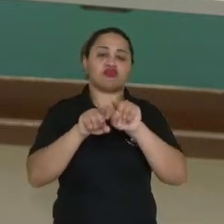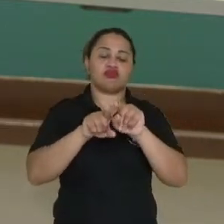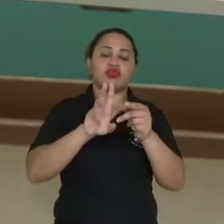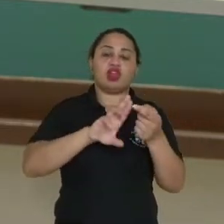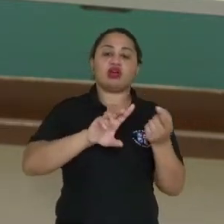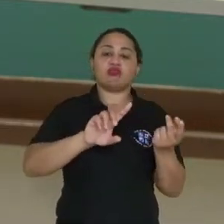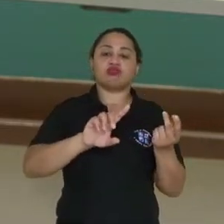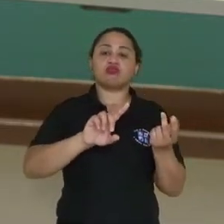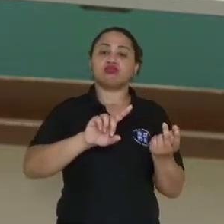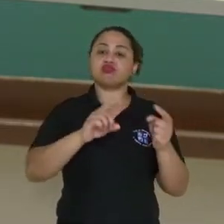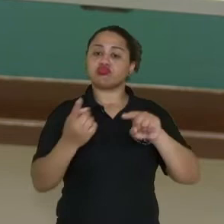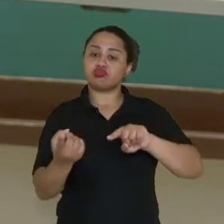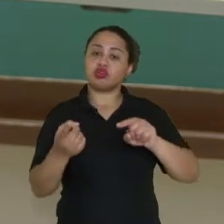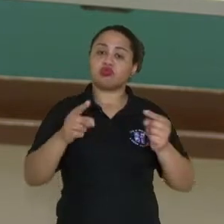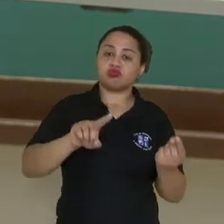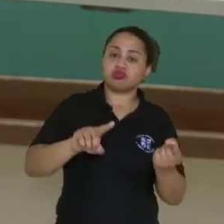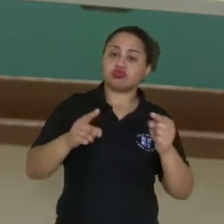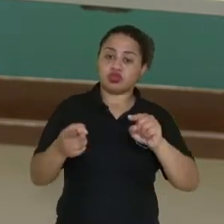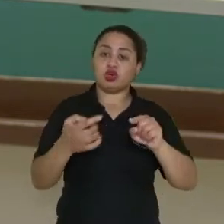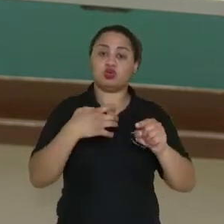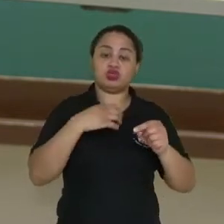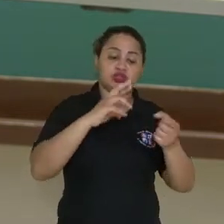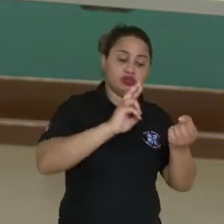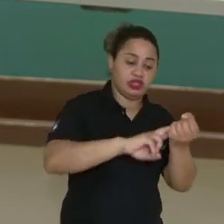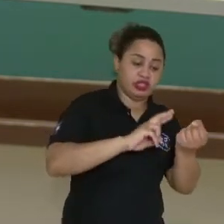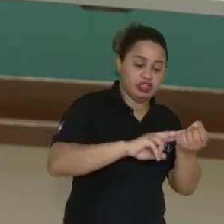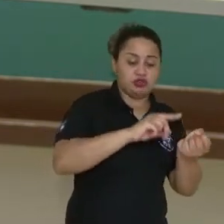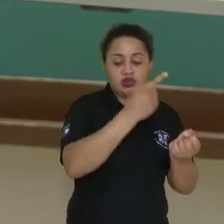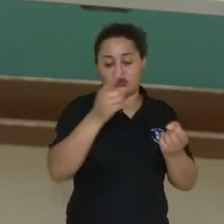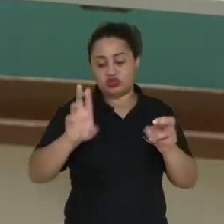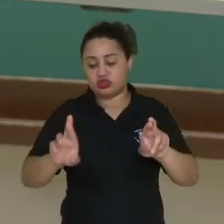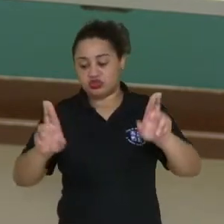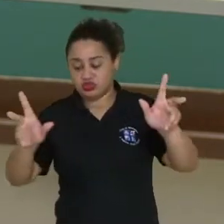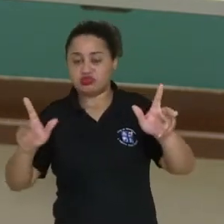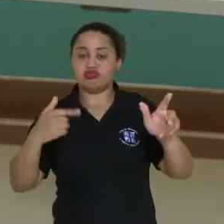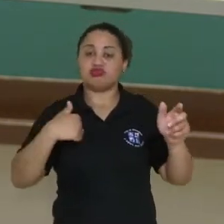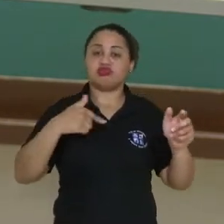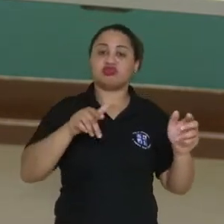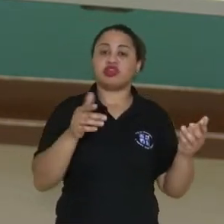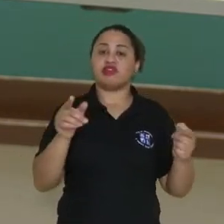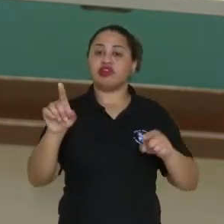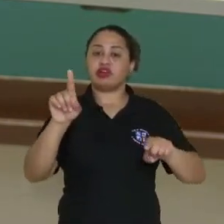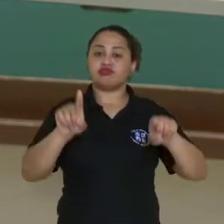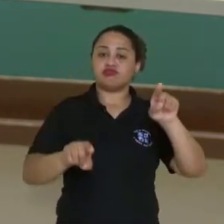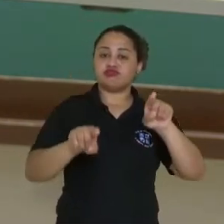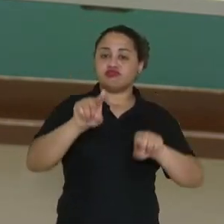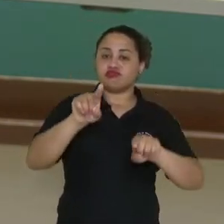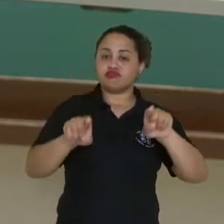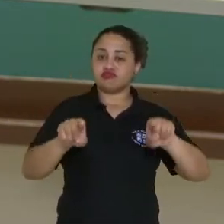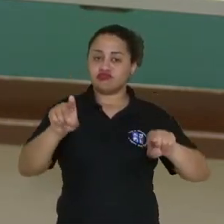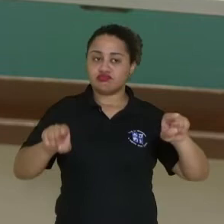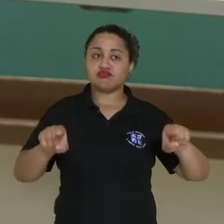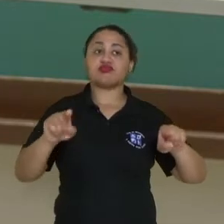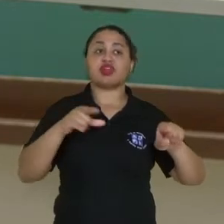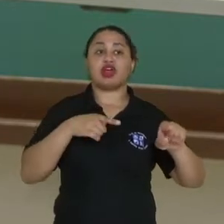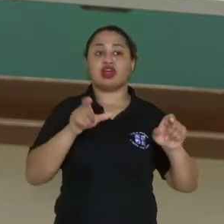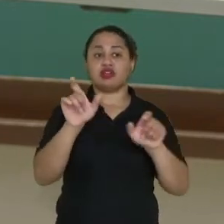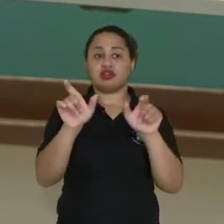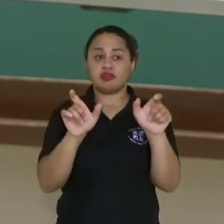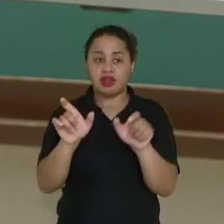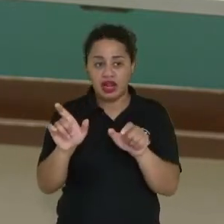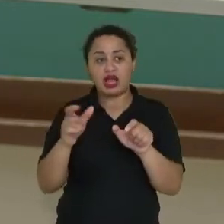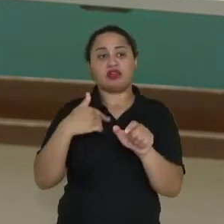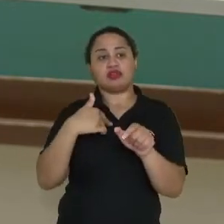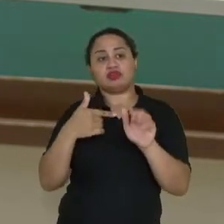alternadas, né? Ora você tem um estilo de rima, ora você tem outro, né? Então aqui a gente tem as palavras importante, instante,